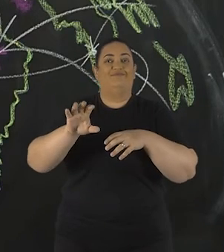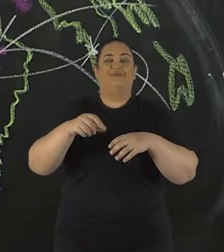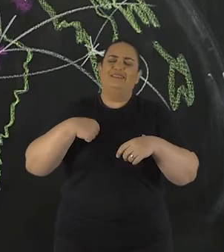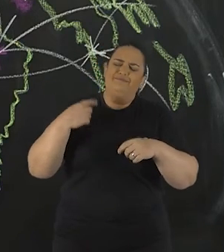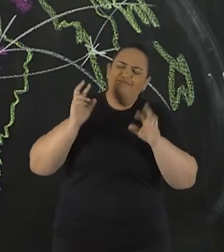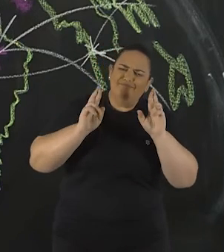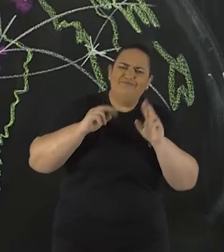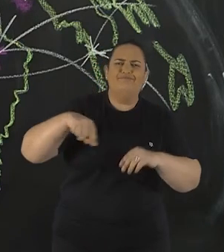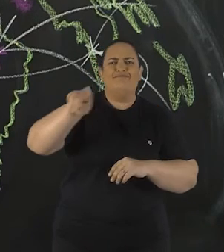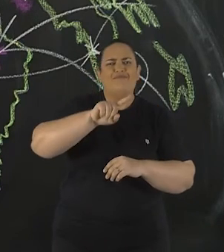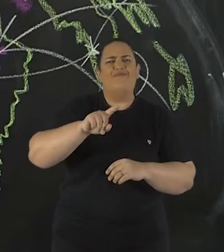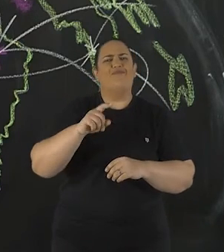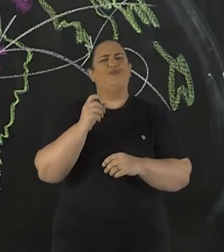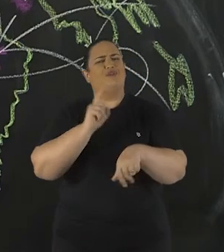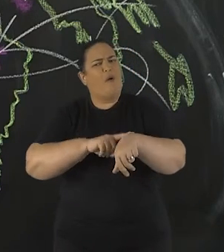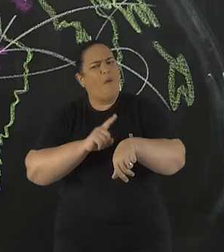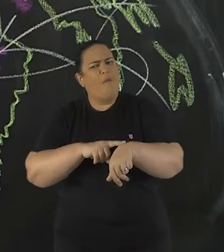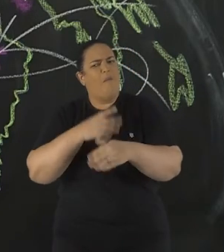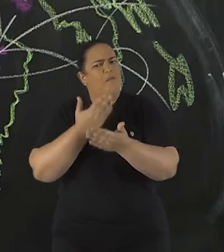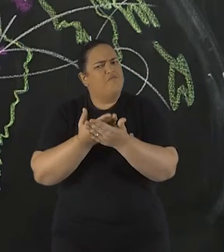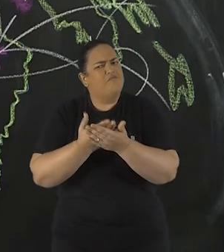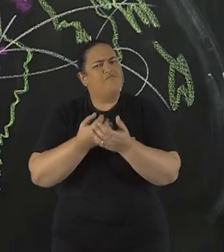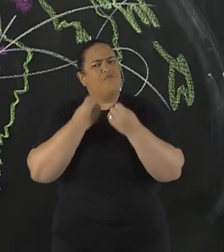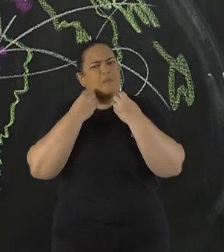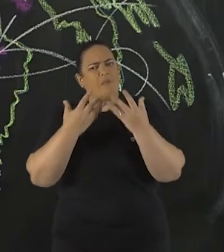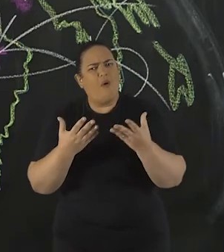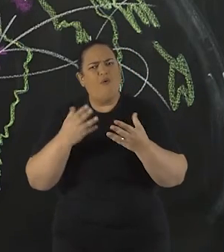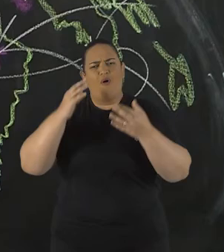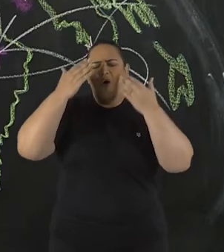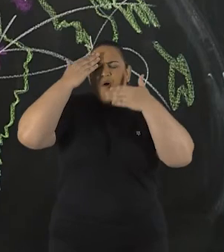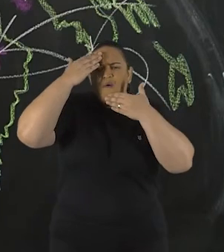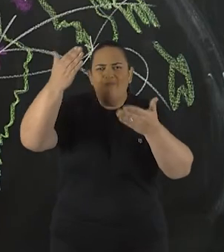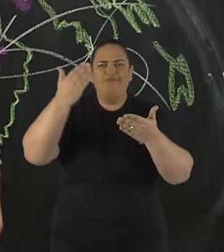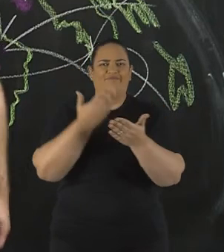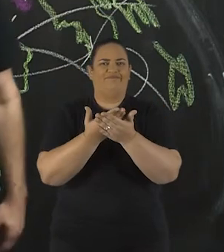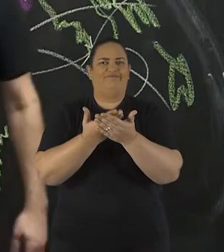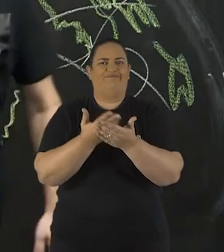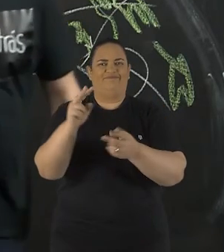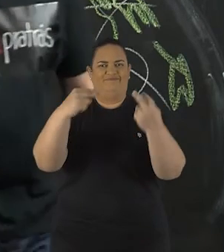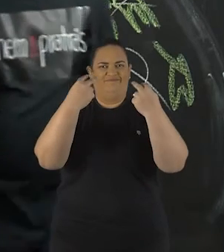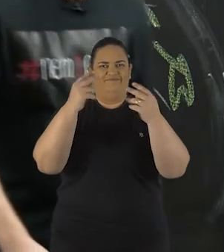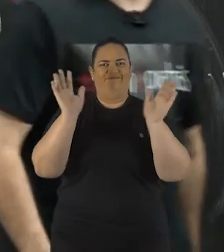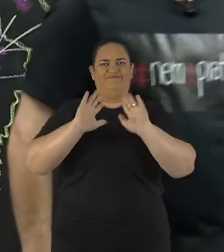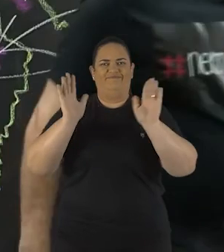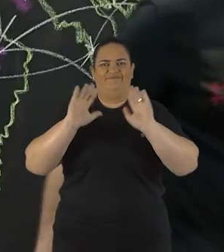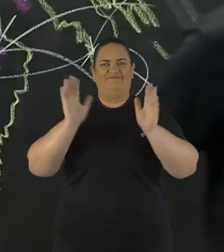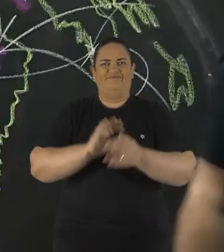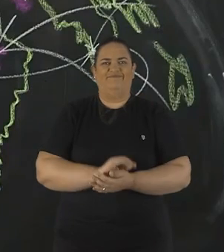desejando a você um ótimo momento de estudos. Muito obrigado por ter assistido essa aula e tchau, tchau!